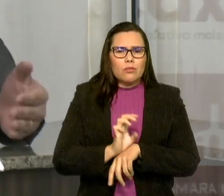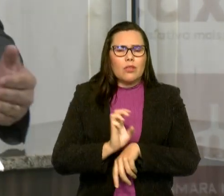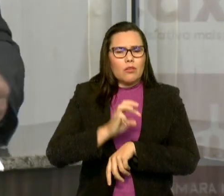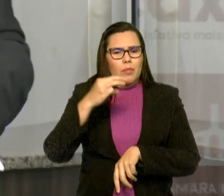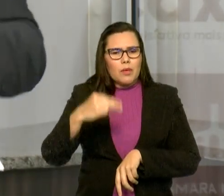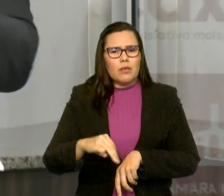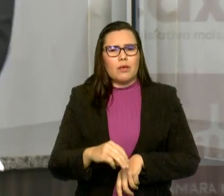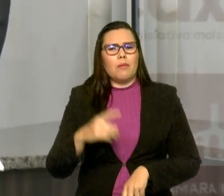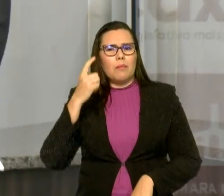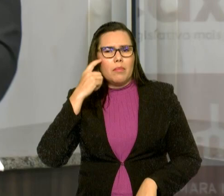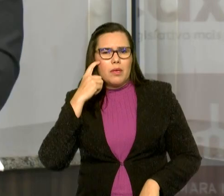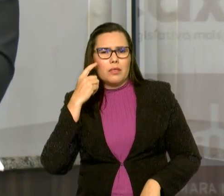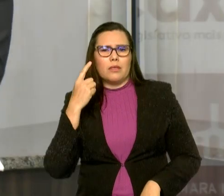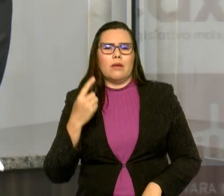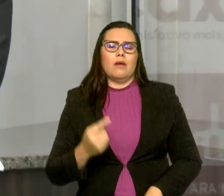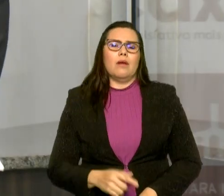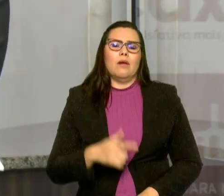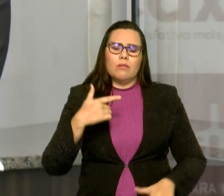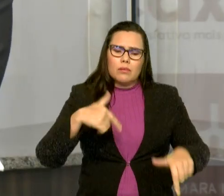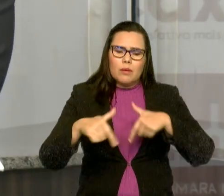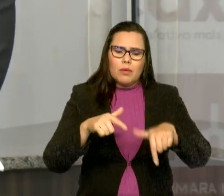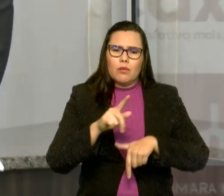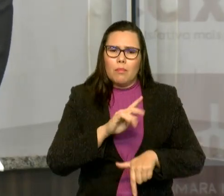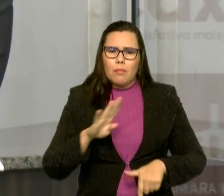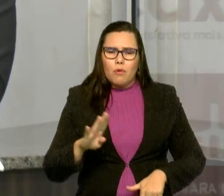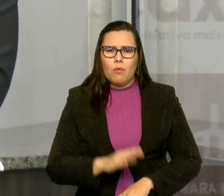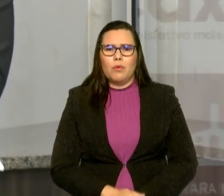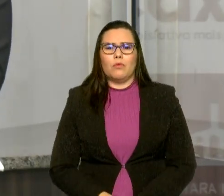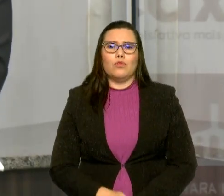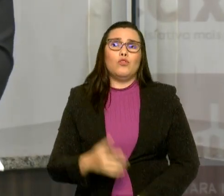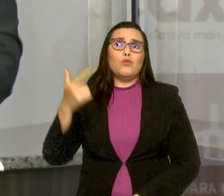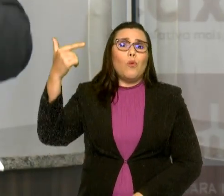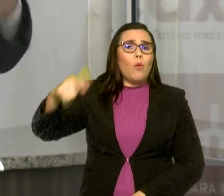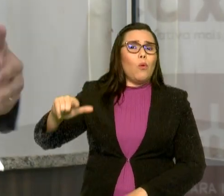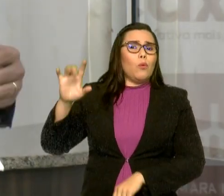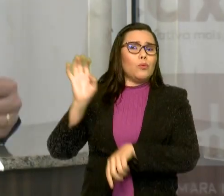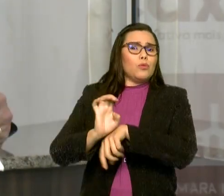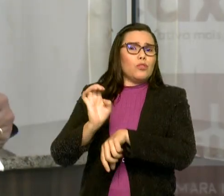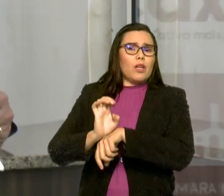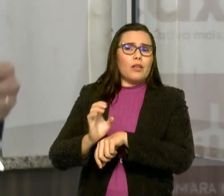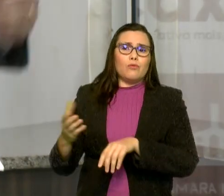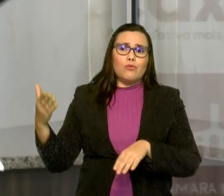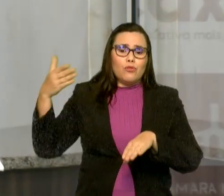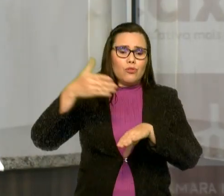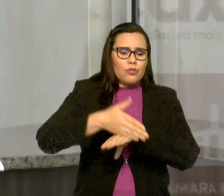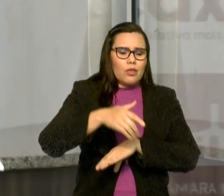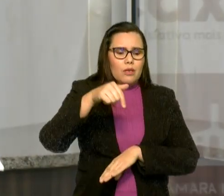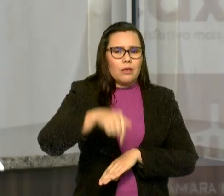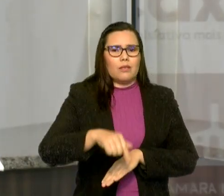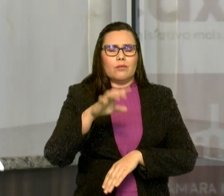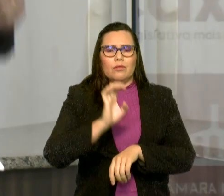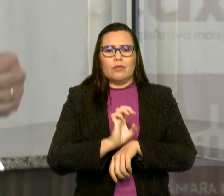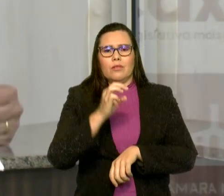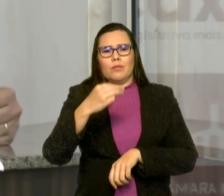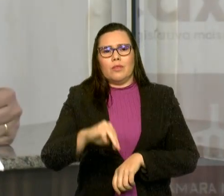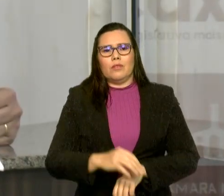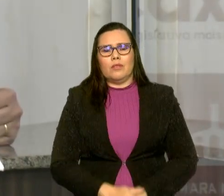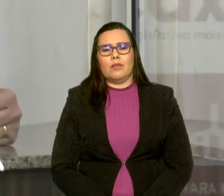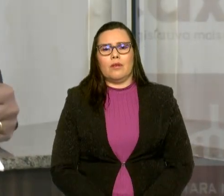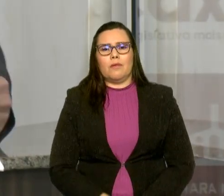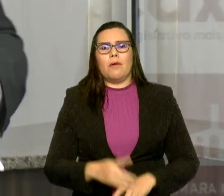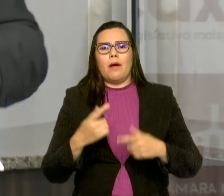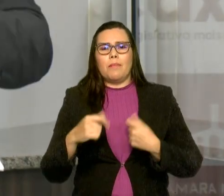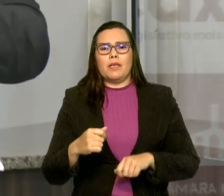servidor público recém-egresso de outro estado aqui no nosso Maranhão. Ao chegar no Maranhão, é enviado para Boa Vista do